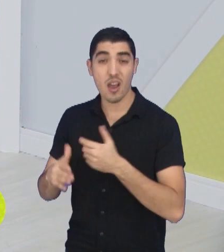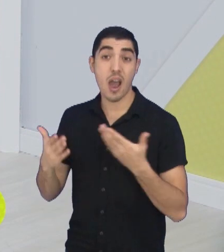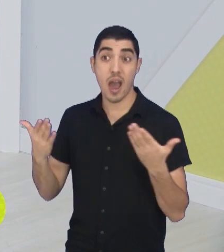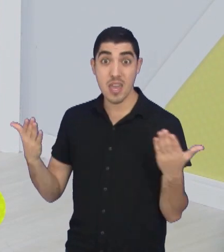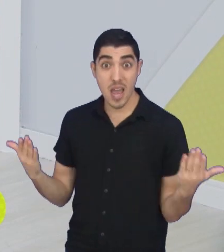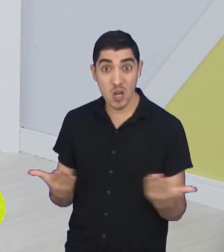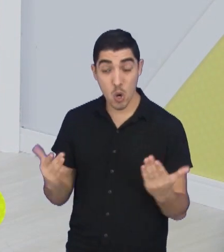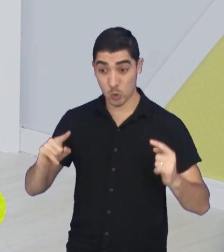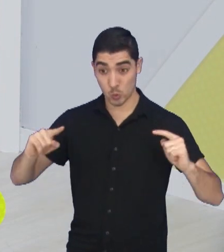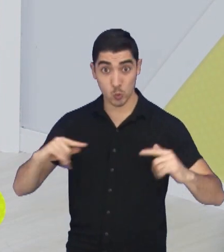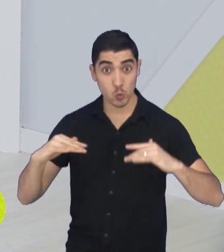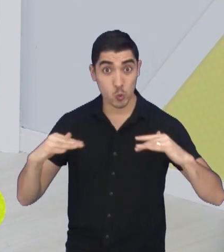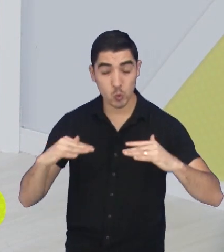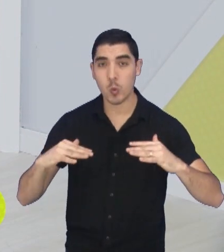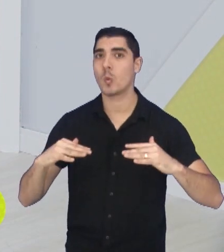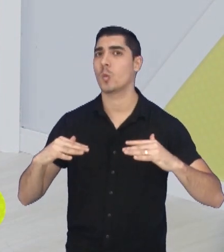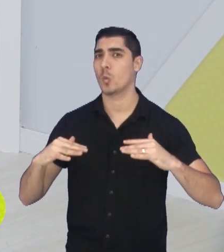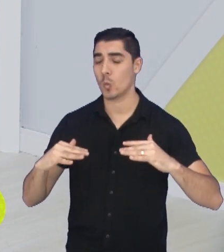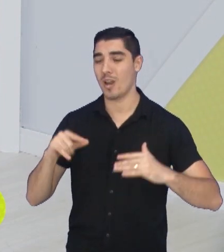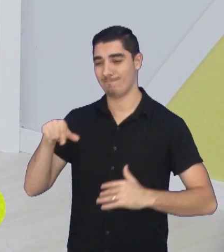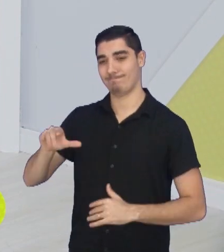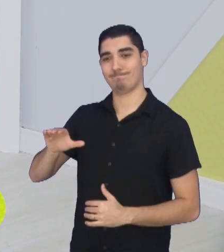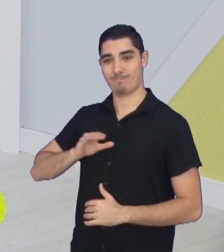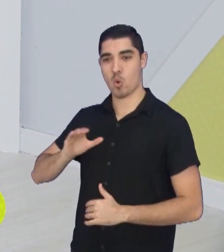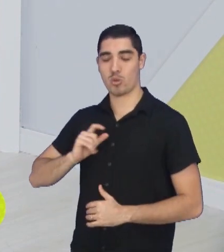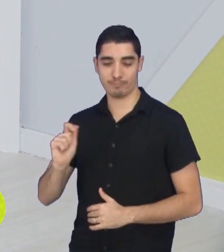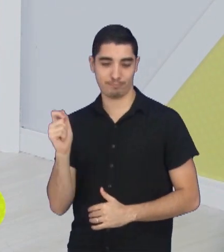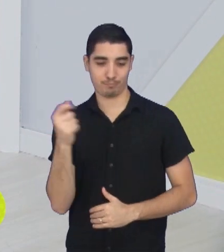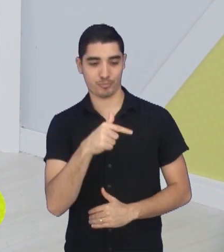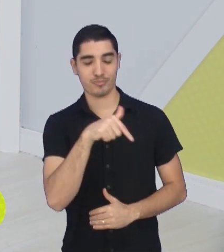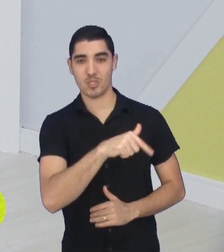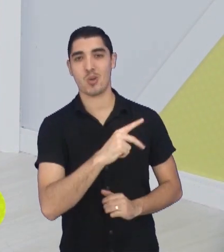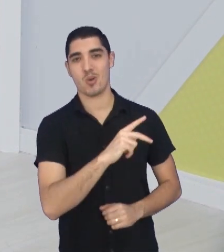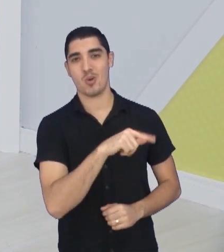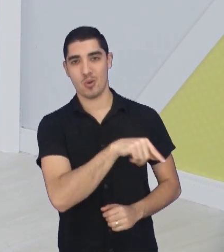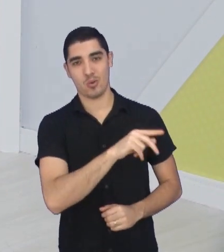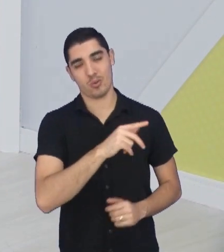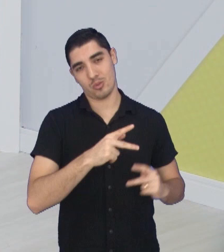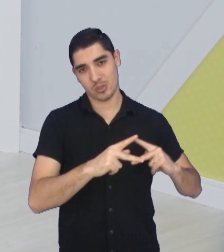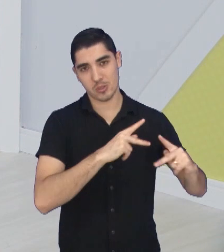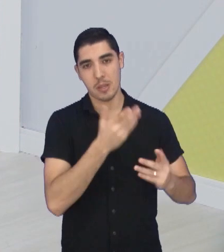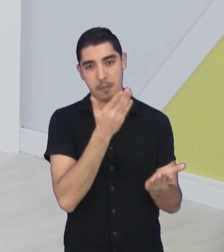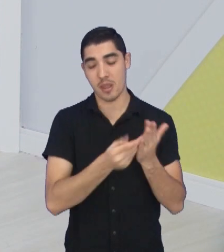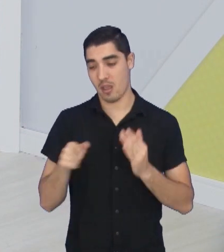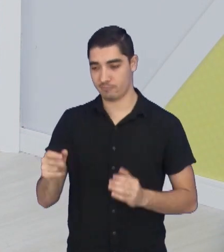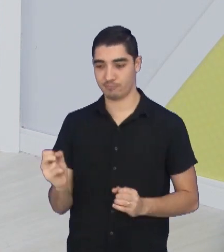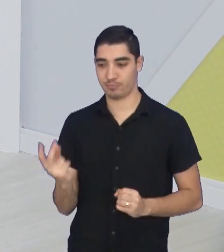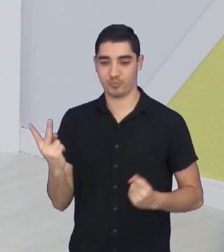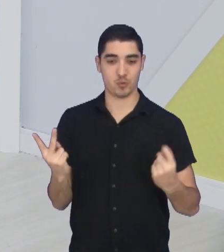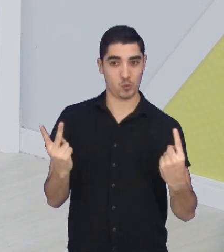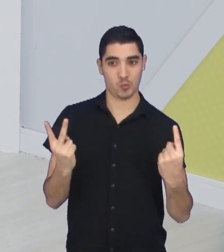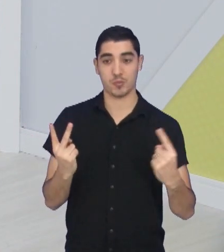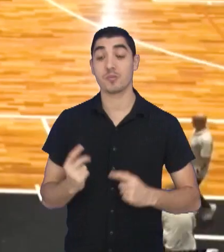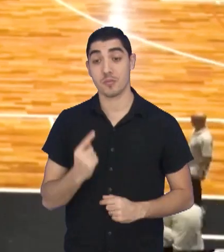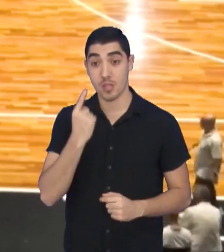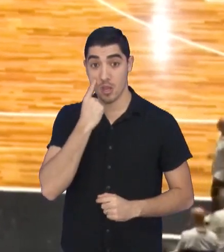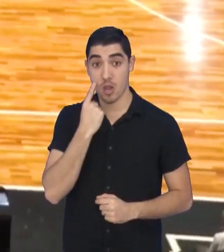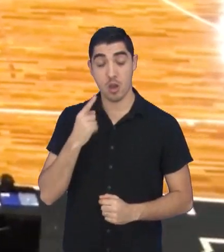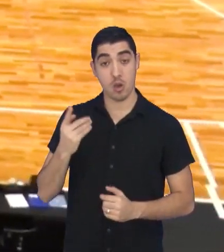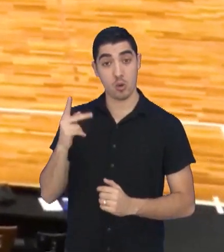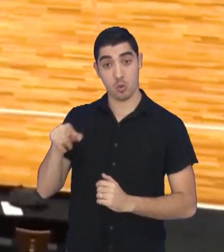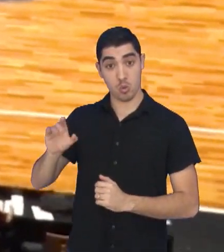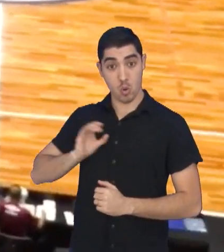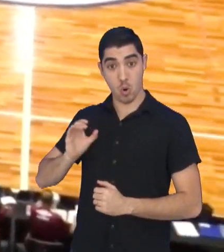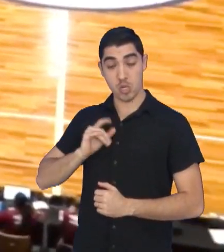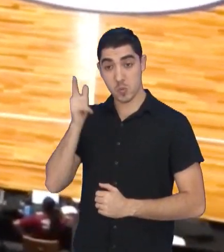confronto bastante movimentado, o Corinthians acabou levando a melhor e venceu por 2-1. Vamos ver os gols? Coloca em tela cheia, Matheus. Primeiro gol foi do Corinthians. No